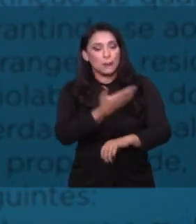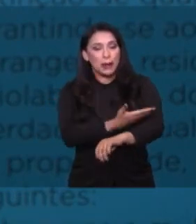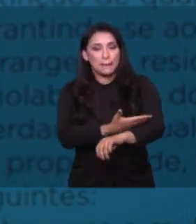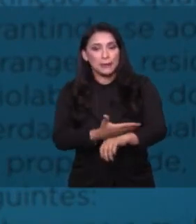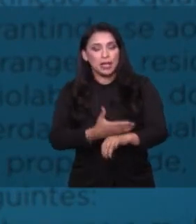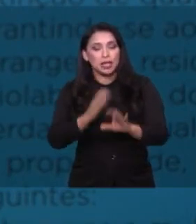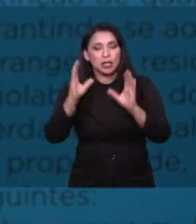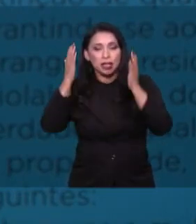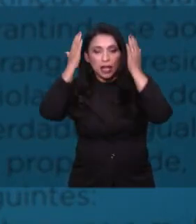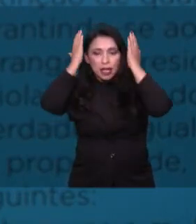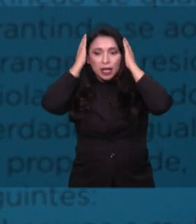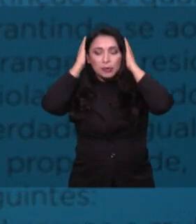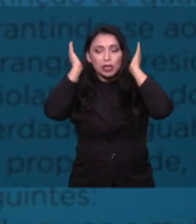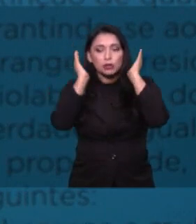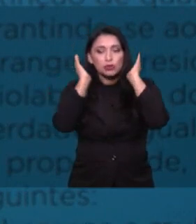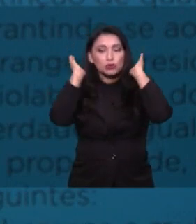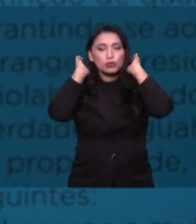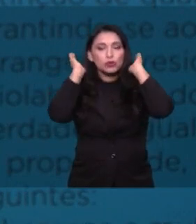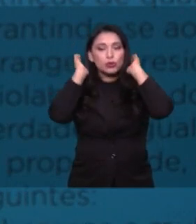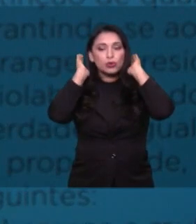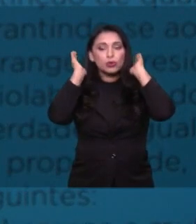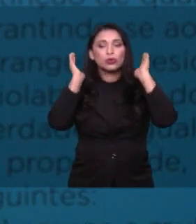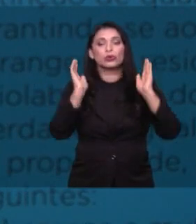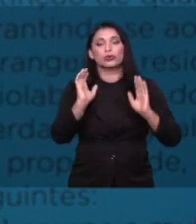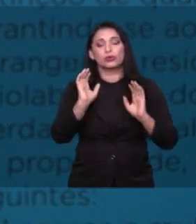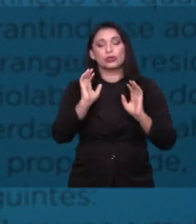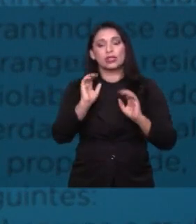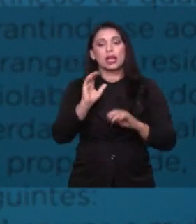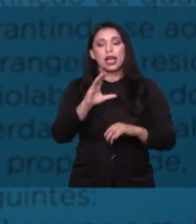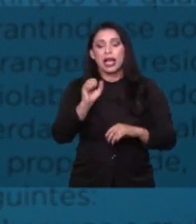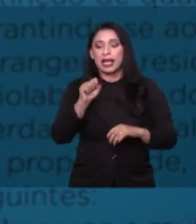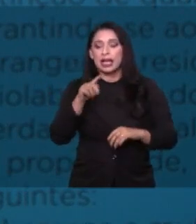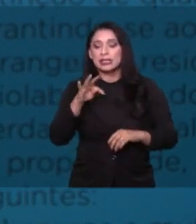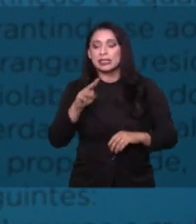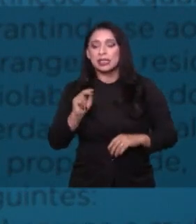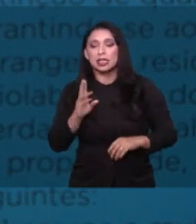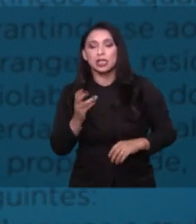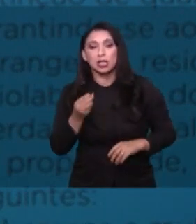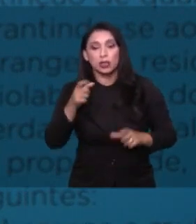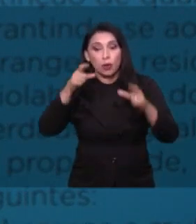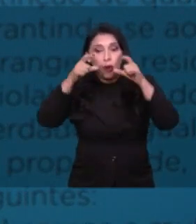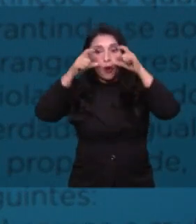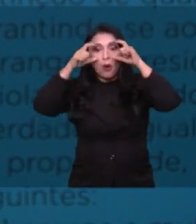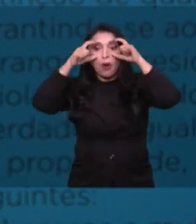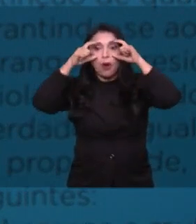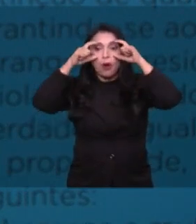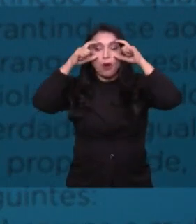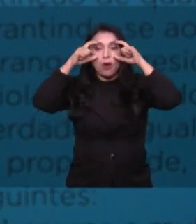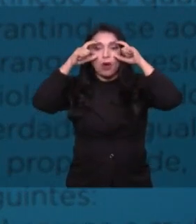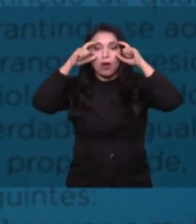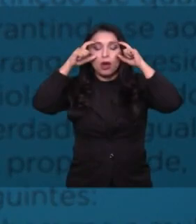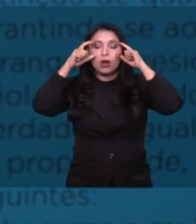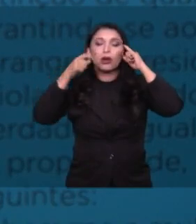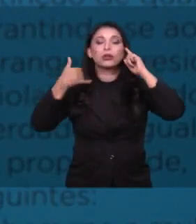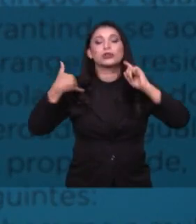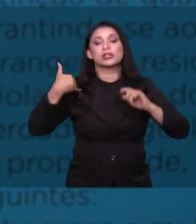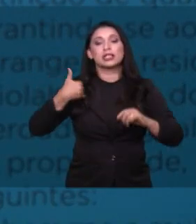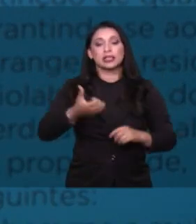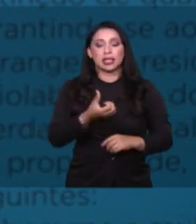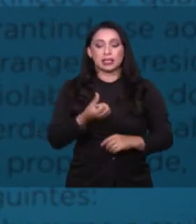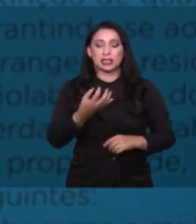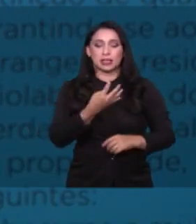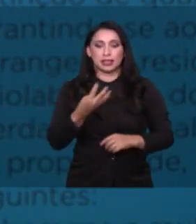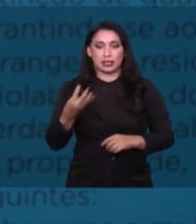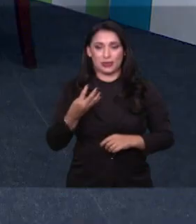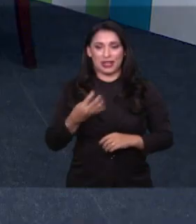branca, cabelos curtos, castanhos. Estou usando óculos e tenho 64 anos